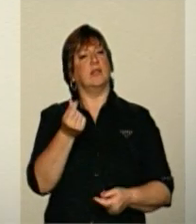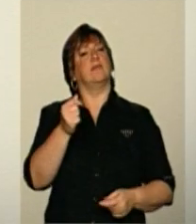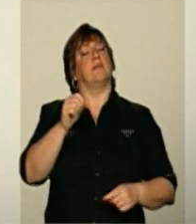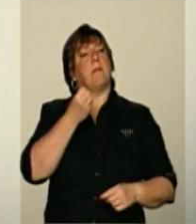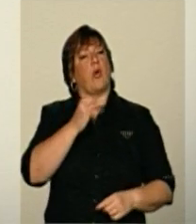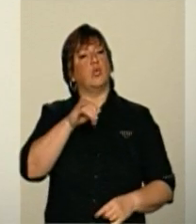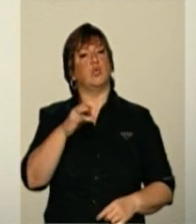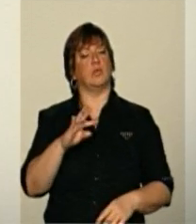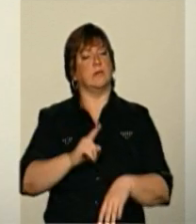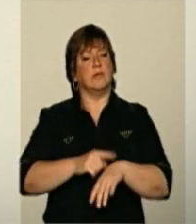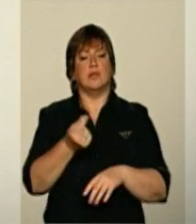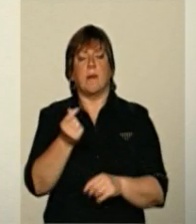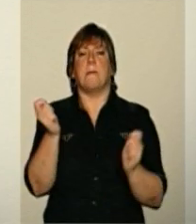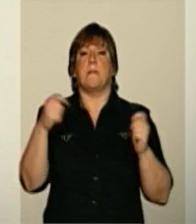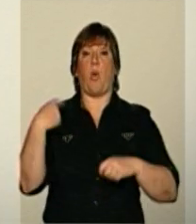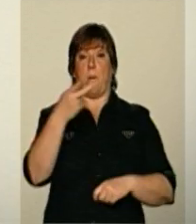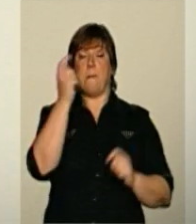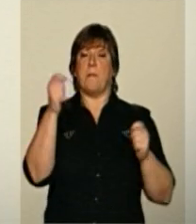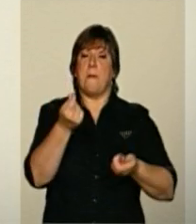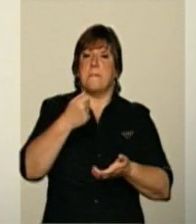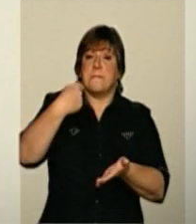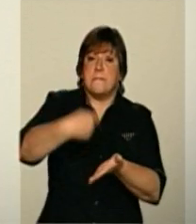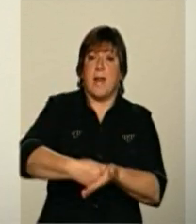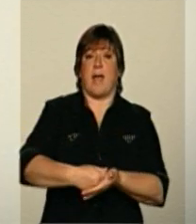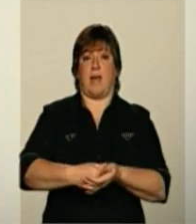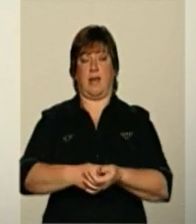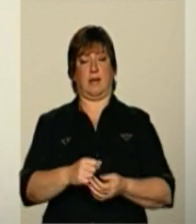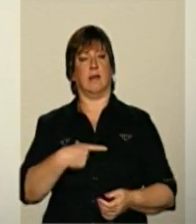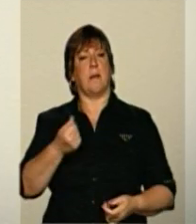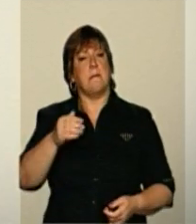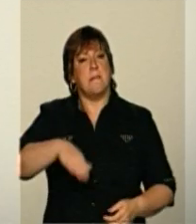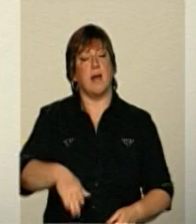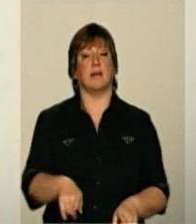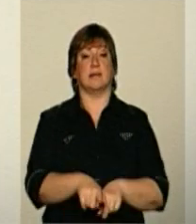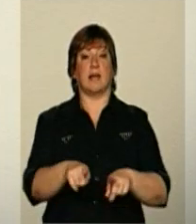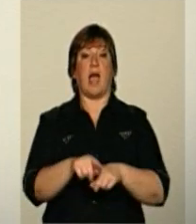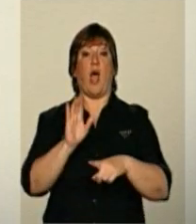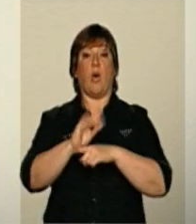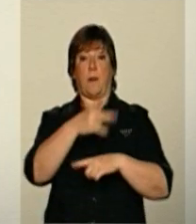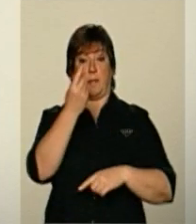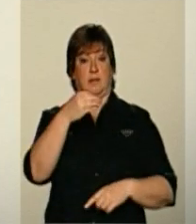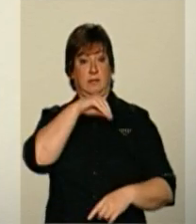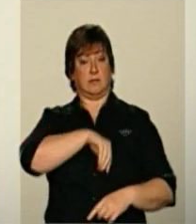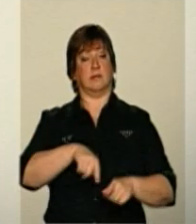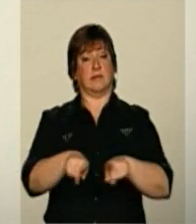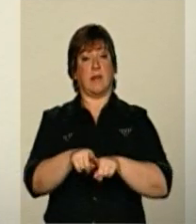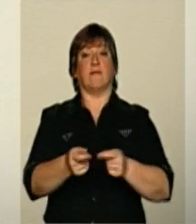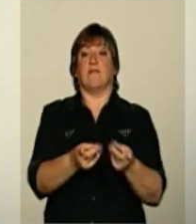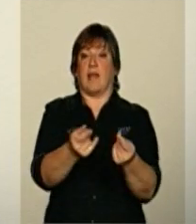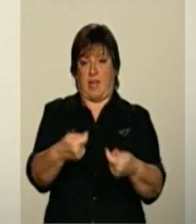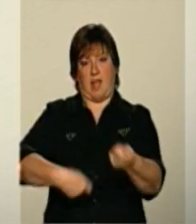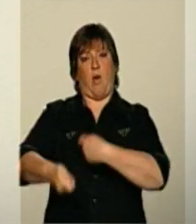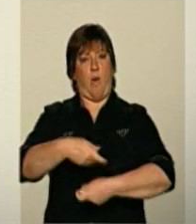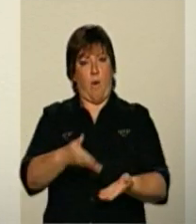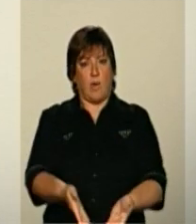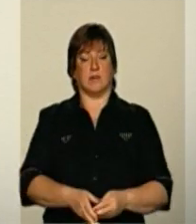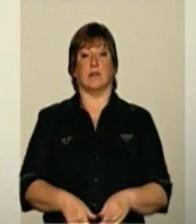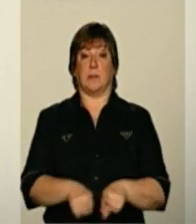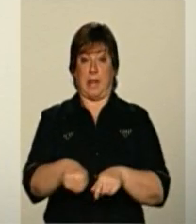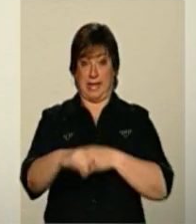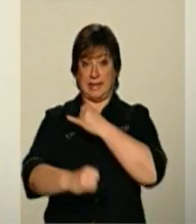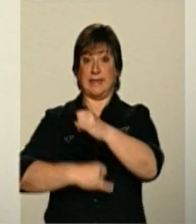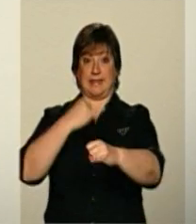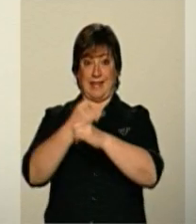justo aquele que a população possa pagar e que também remunere o investidor por com o acesso à internet